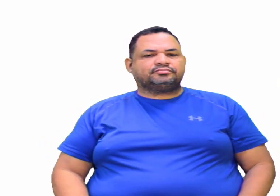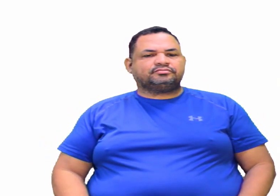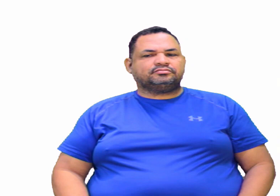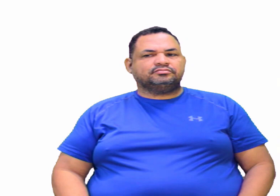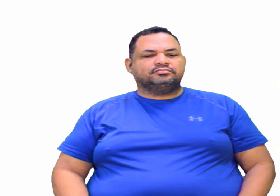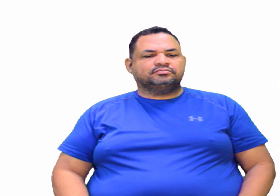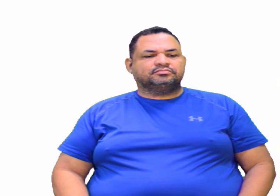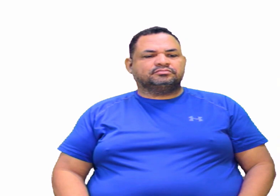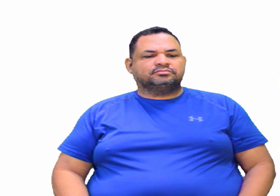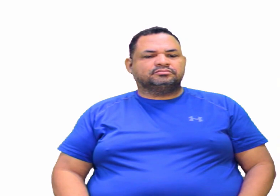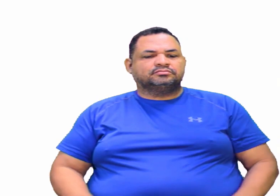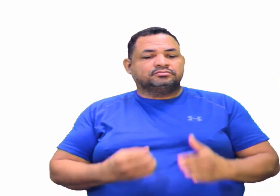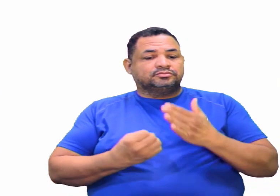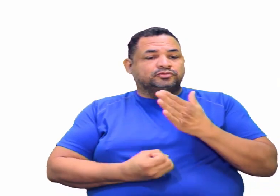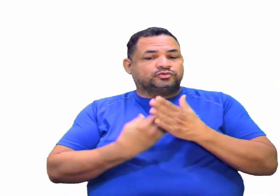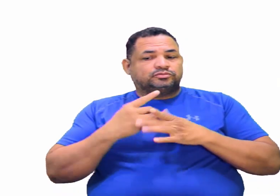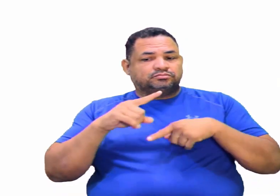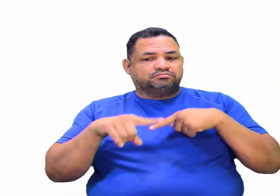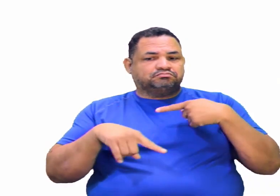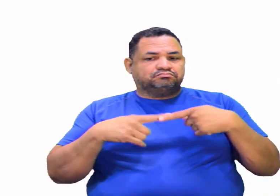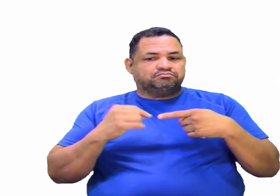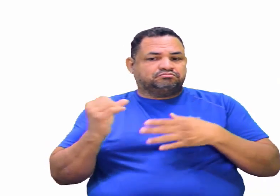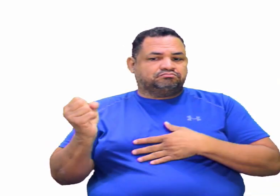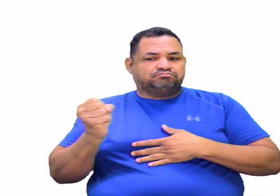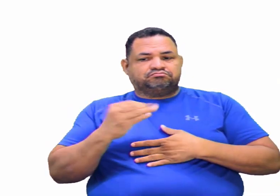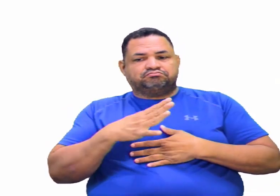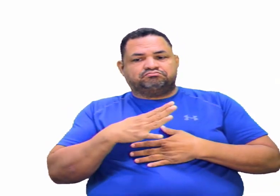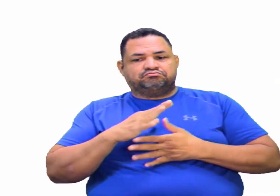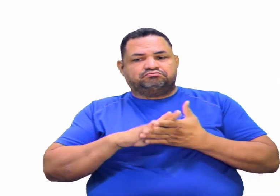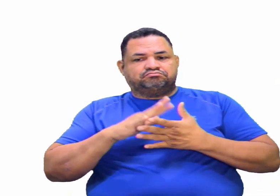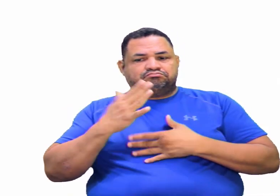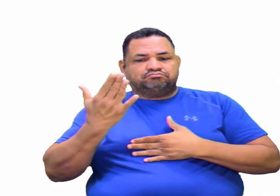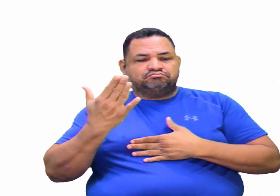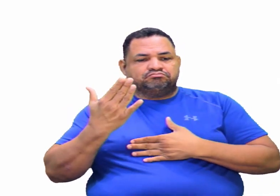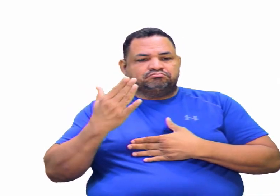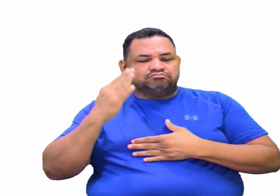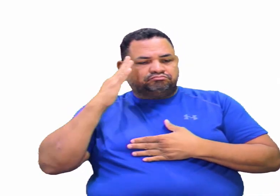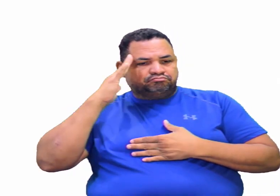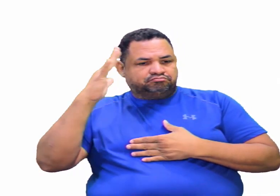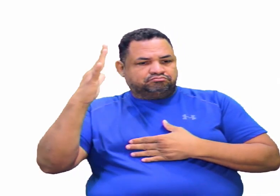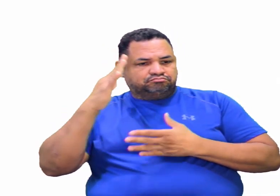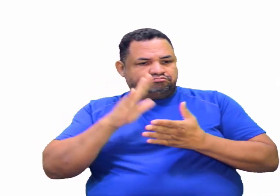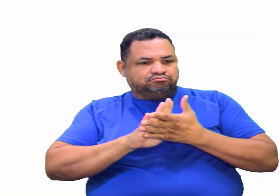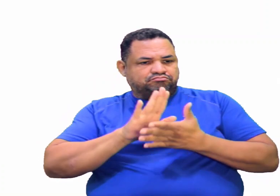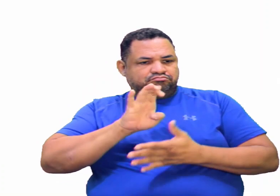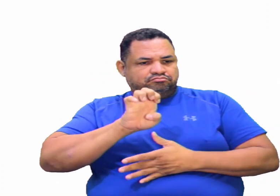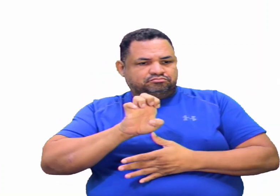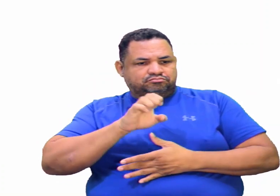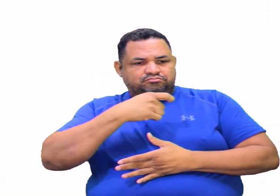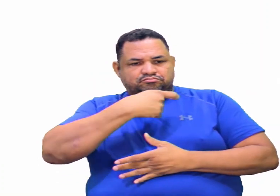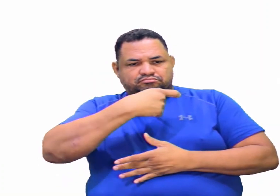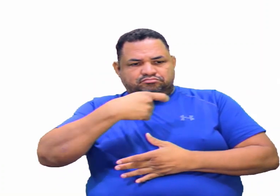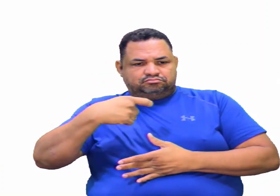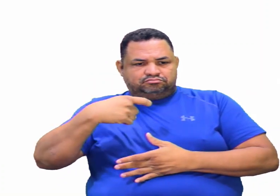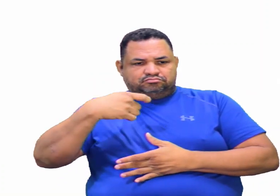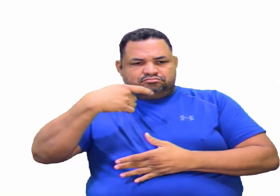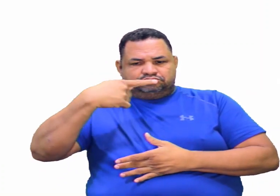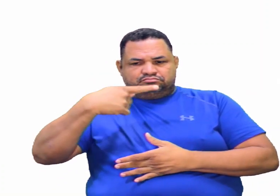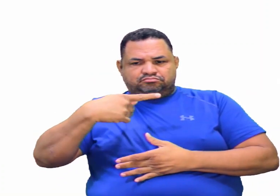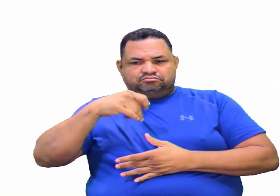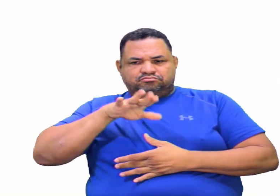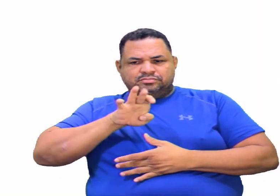Aí, então, surge uma nova tendência que é o expressionismo. Ou seja,